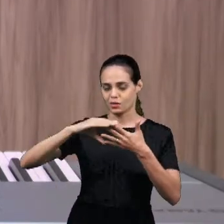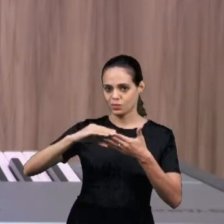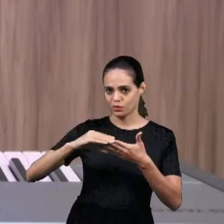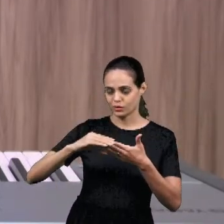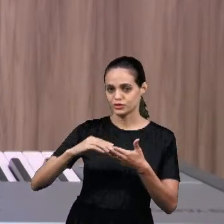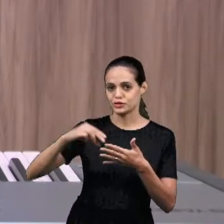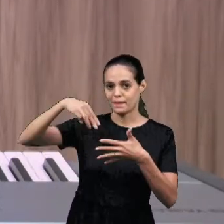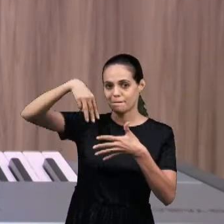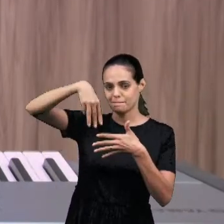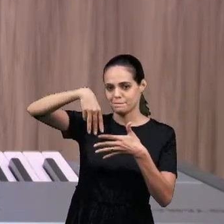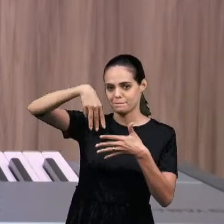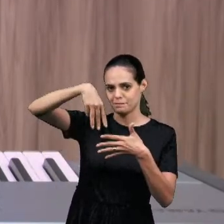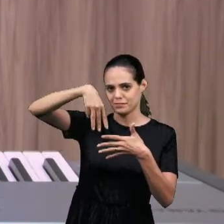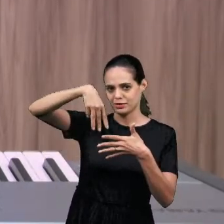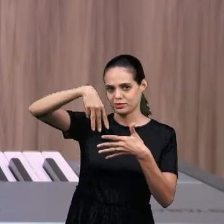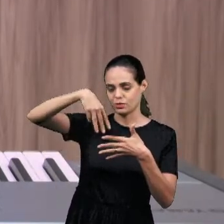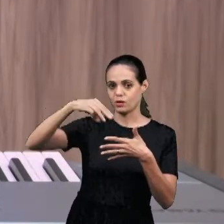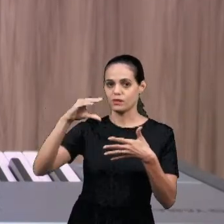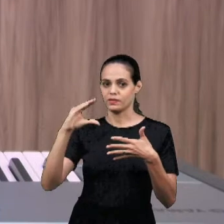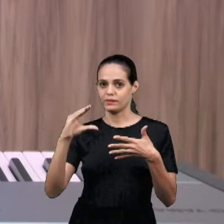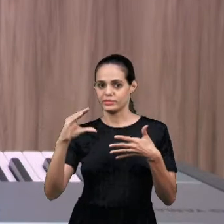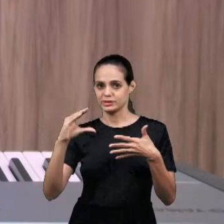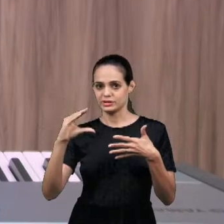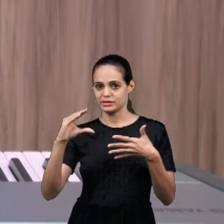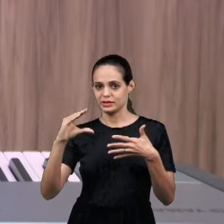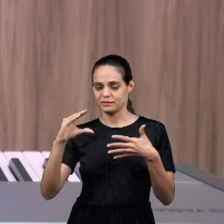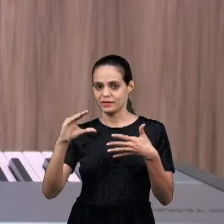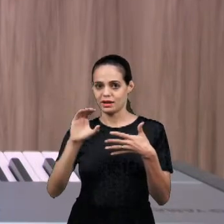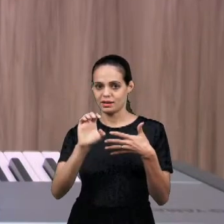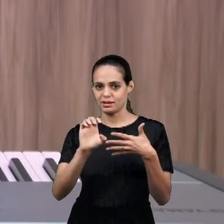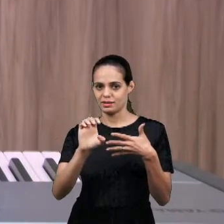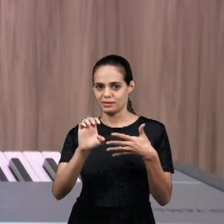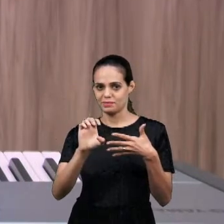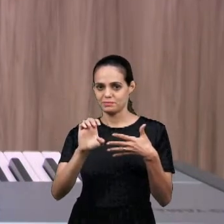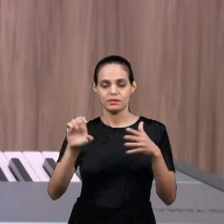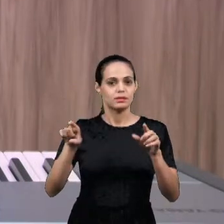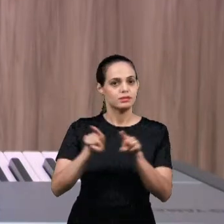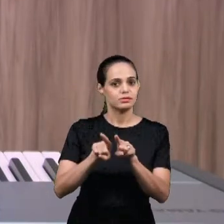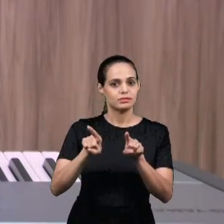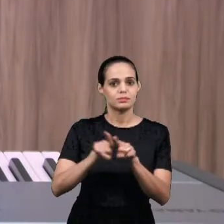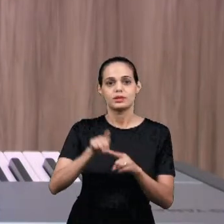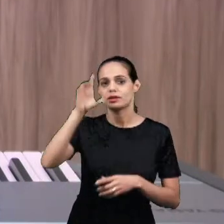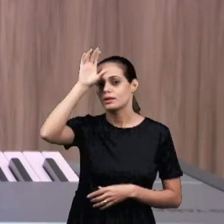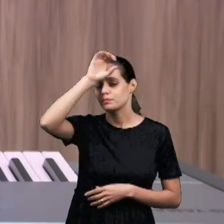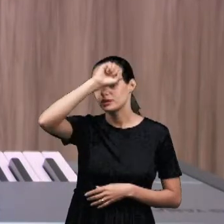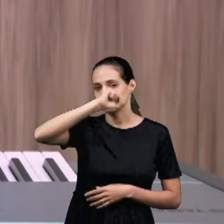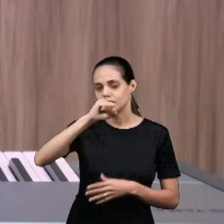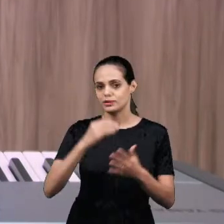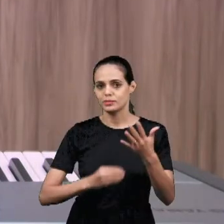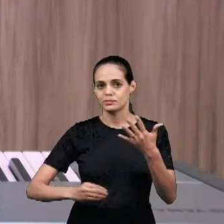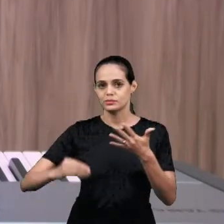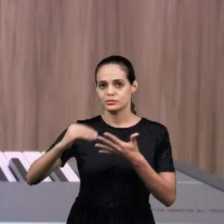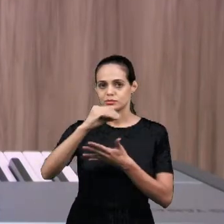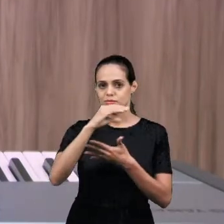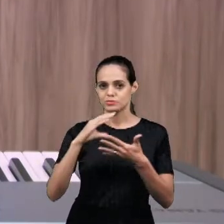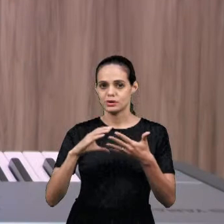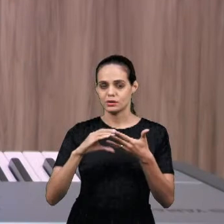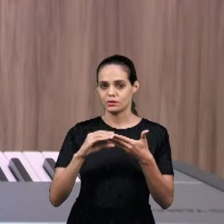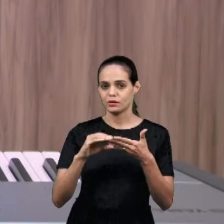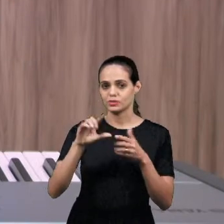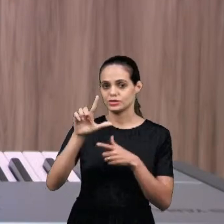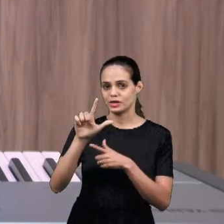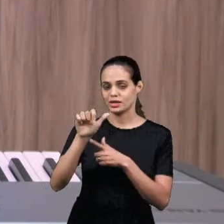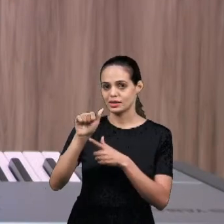maior, cifra E. E já aprendemos o acorde Lá